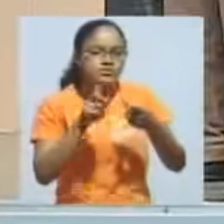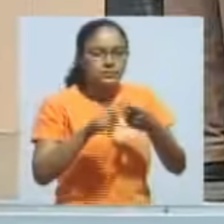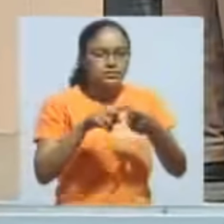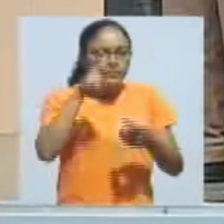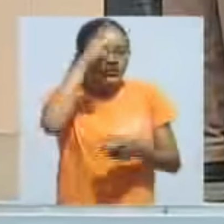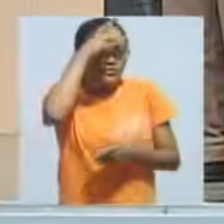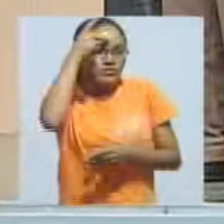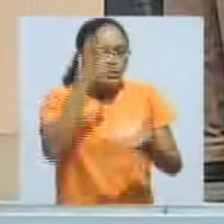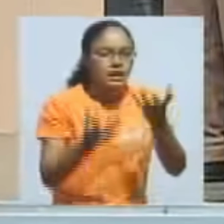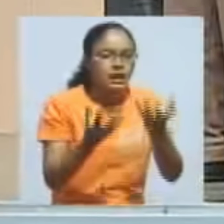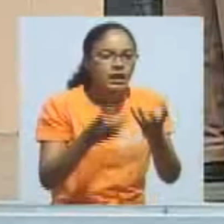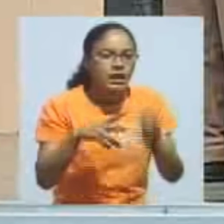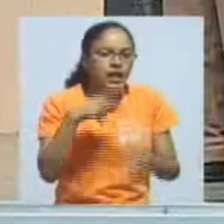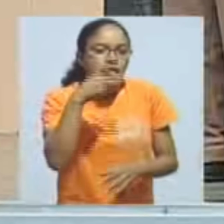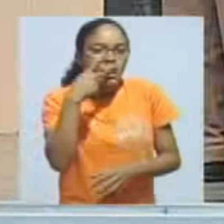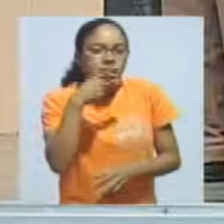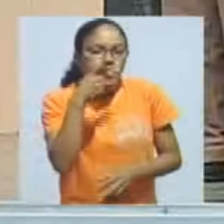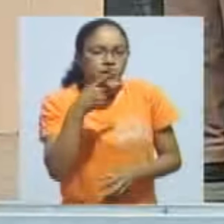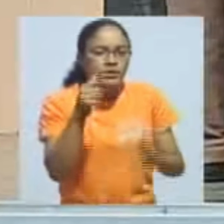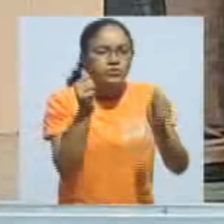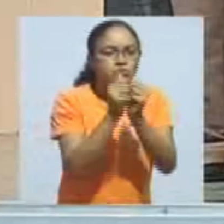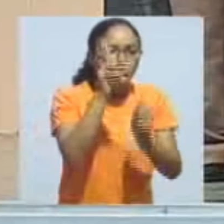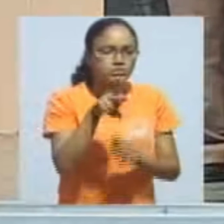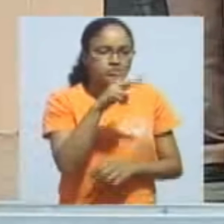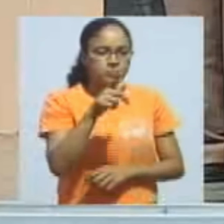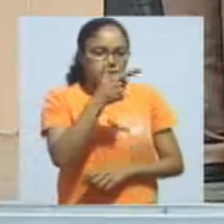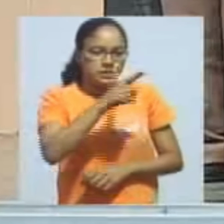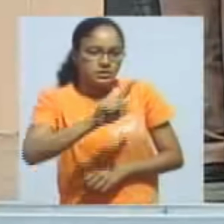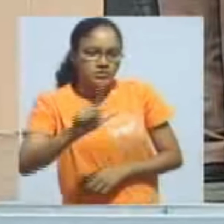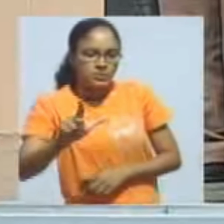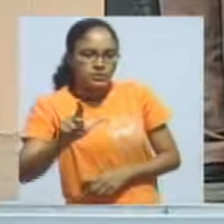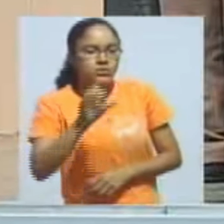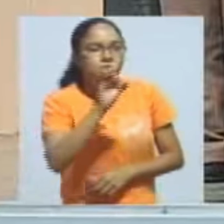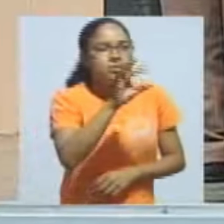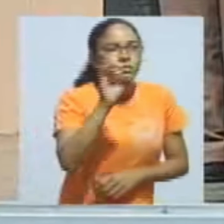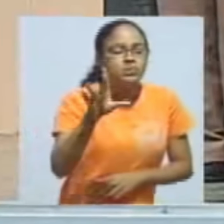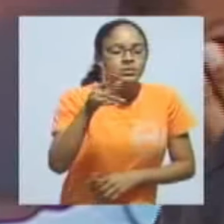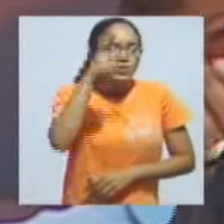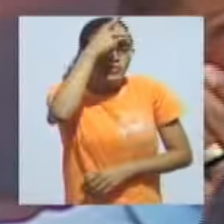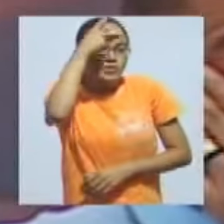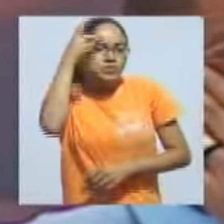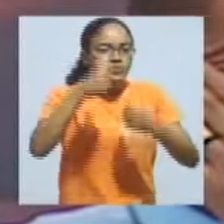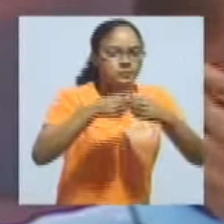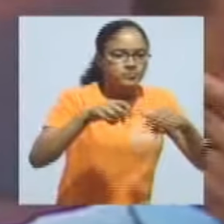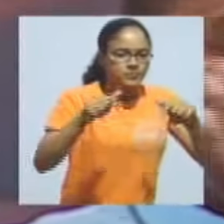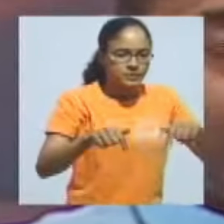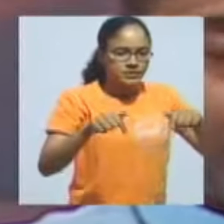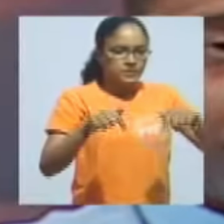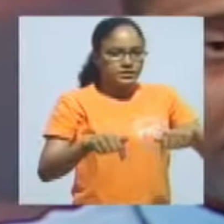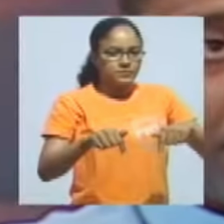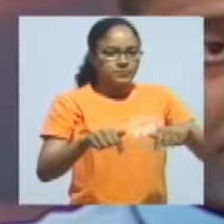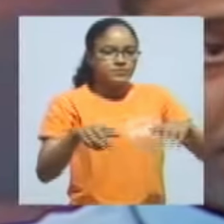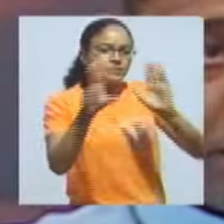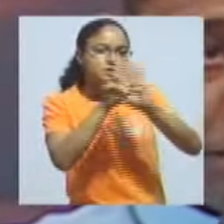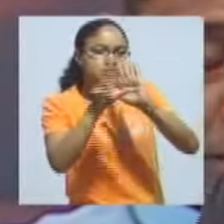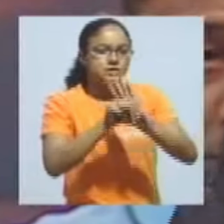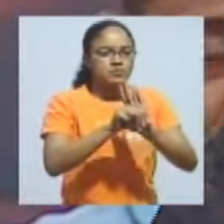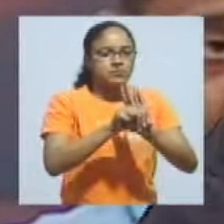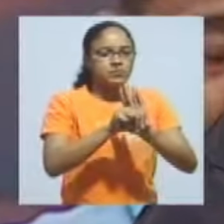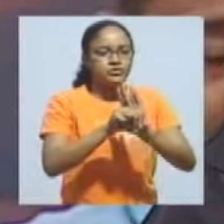o Padre Léo e com cada um de nós. Pela voz, vocês logo vão